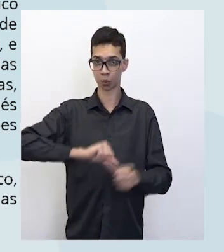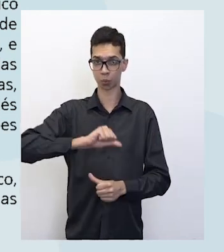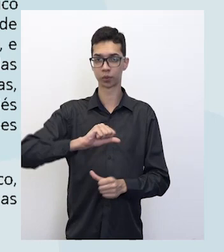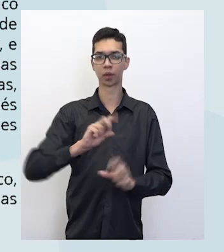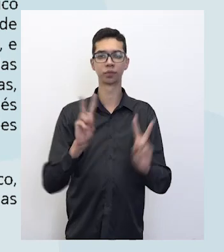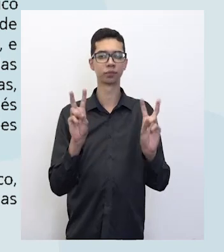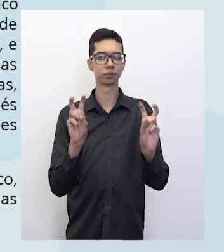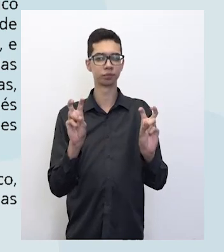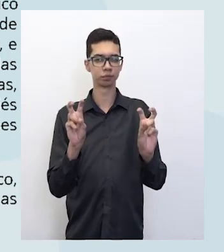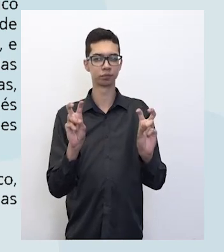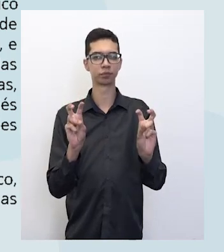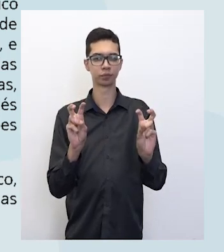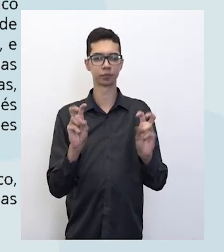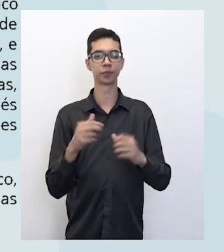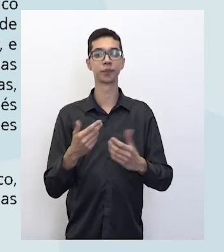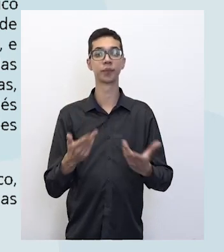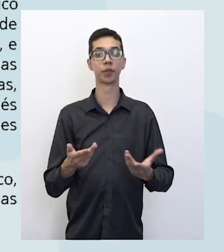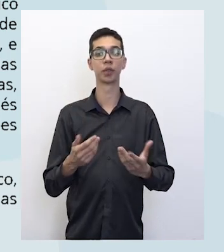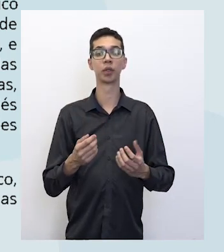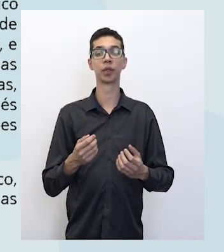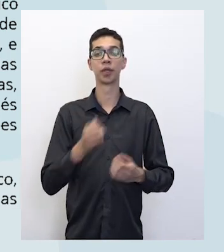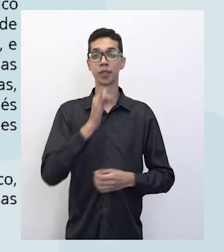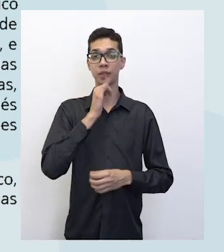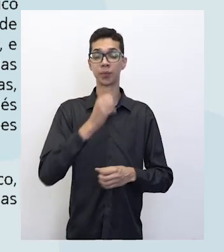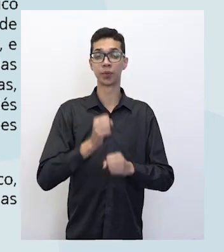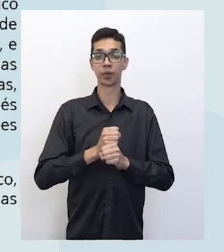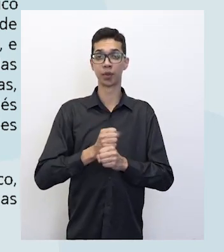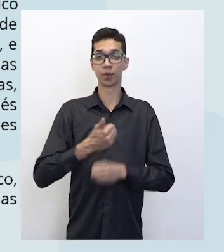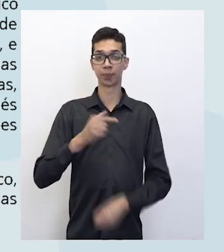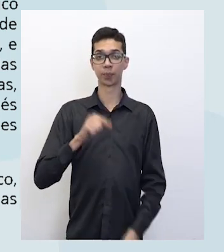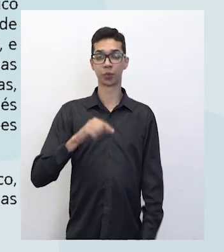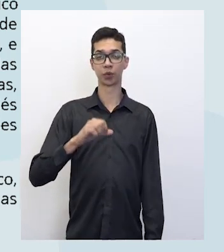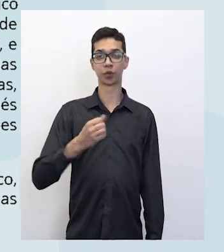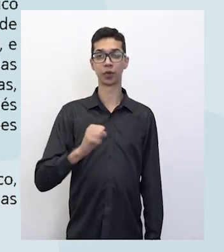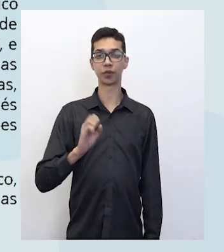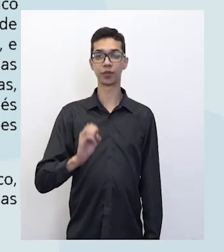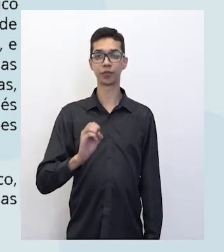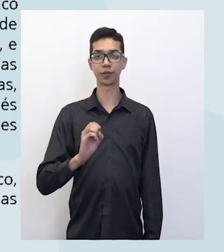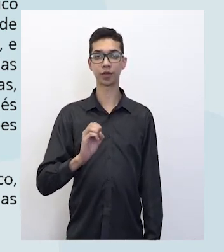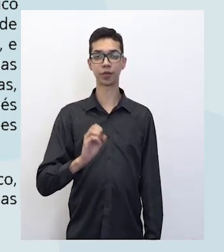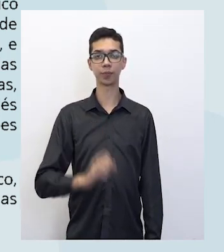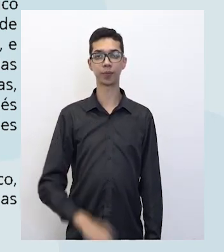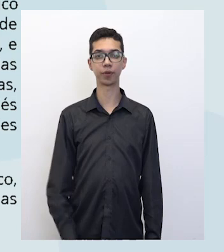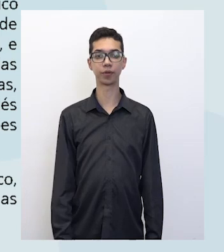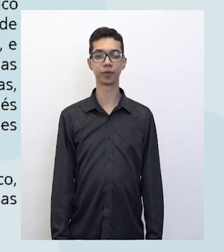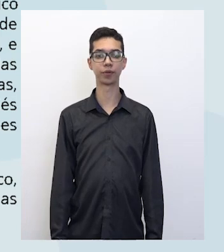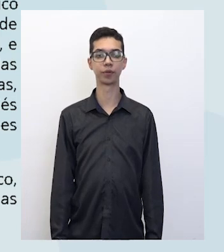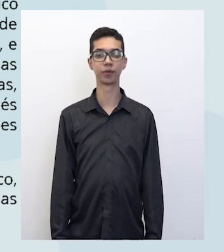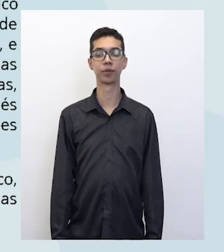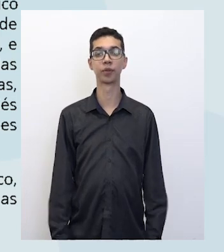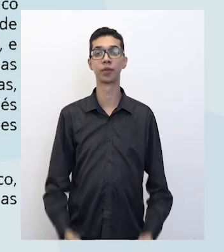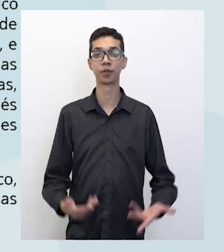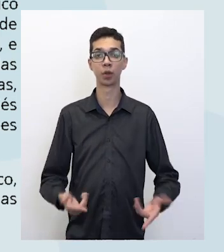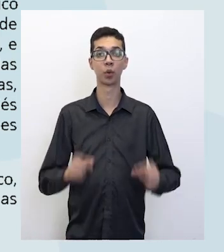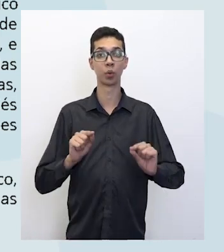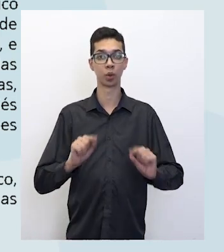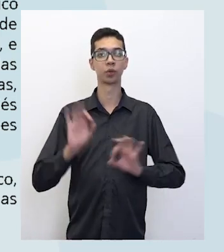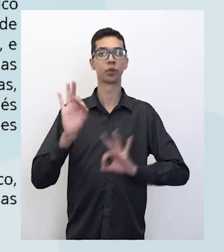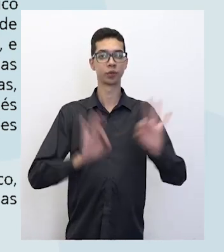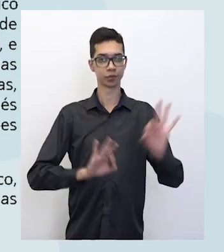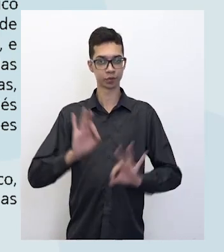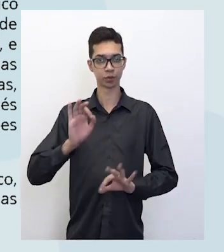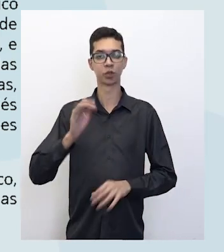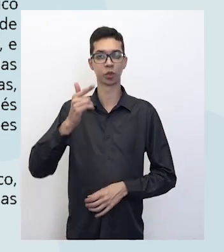muda essa relação a partir da década de 80, tá? Essa relação, então, ela é reconstruída, tá